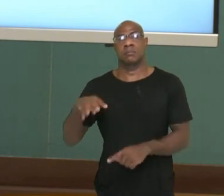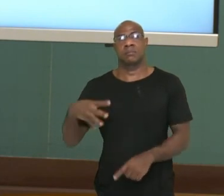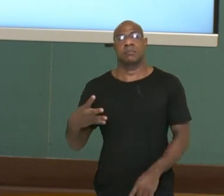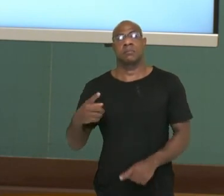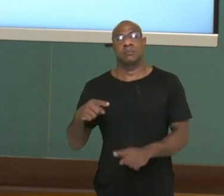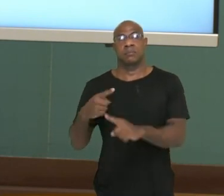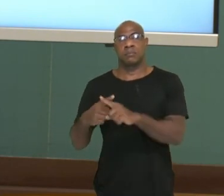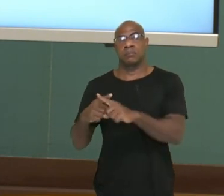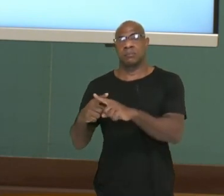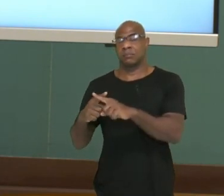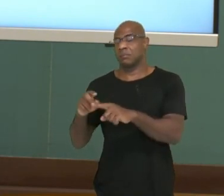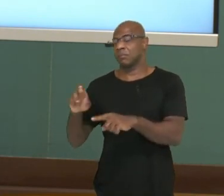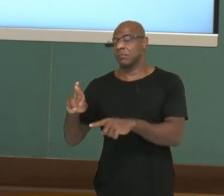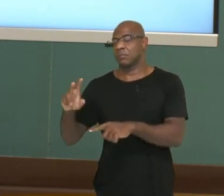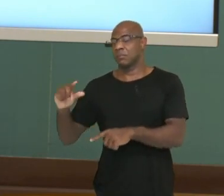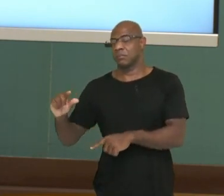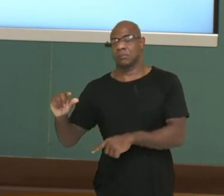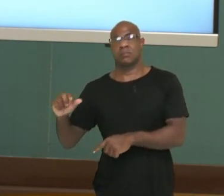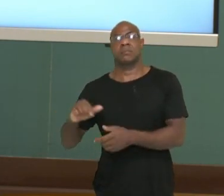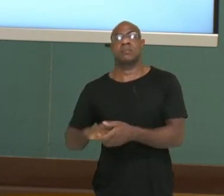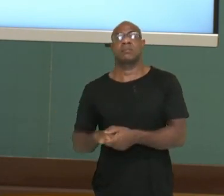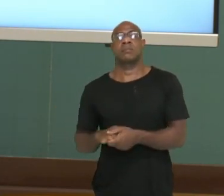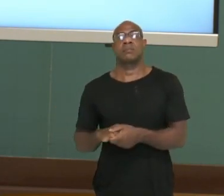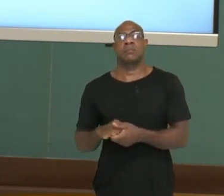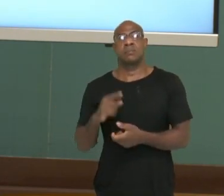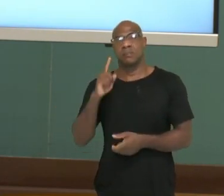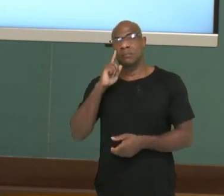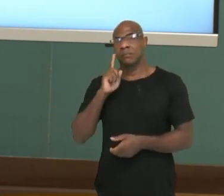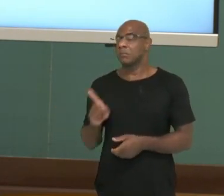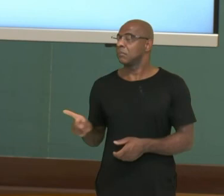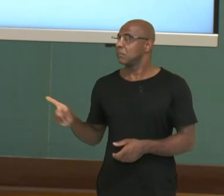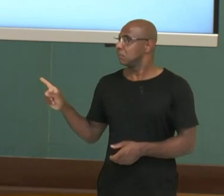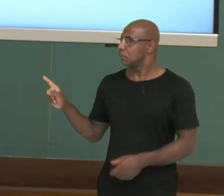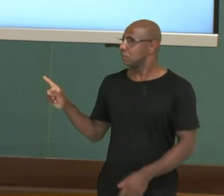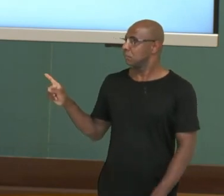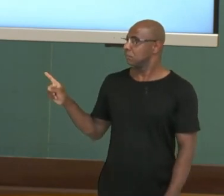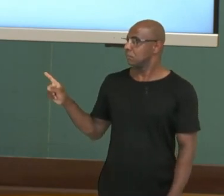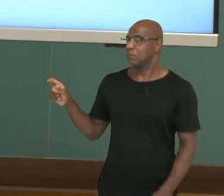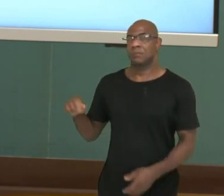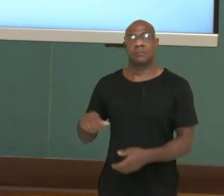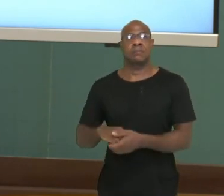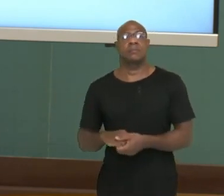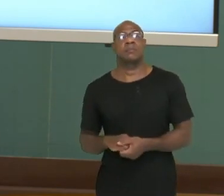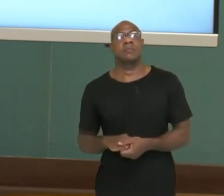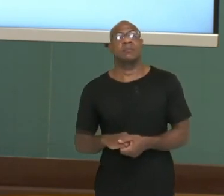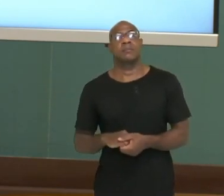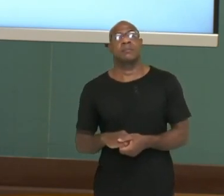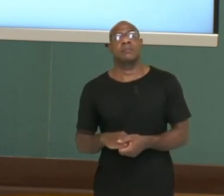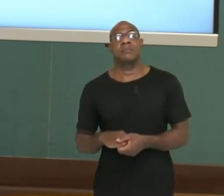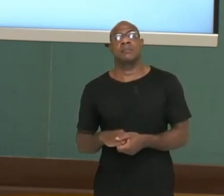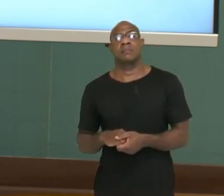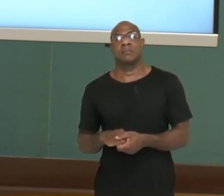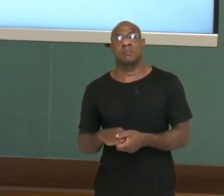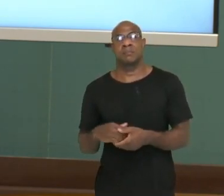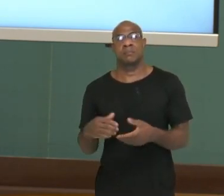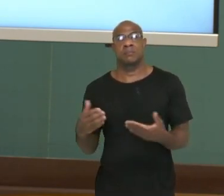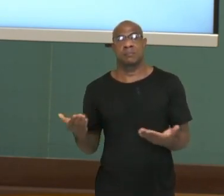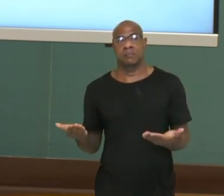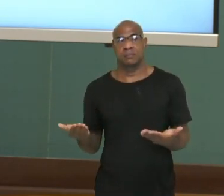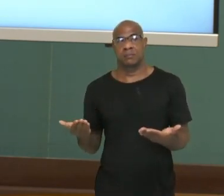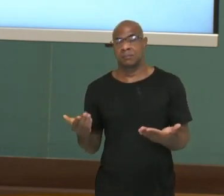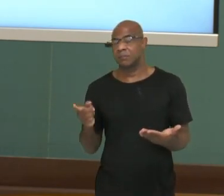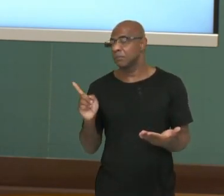Rzinho. 0,4 manda para outro membro. 8 menos 0,4, 7,6. 7,6 igual